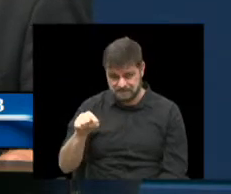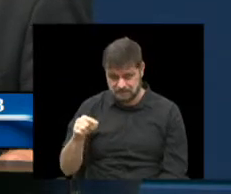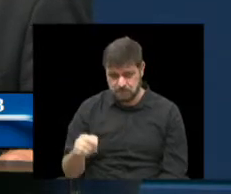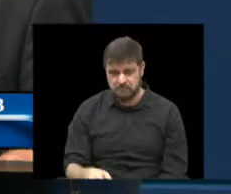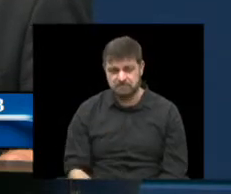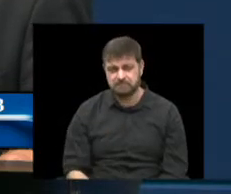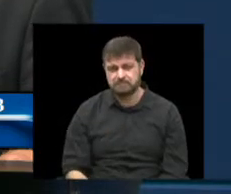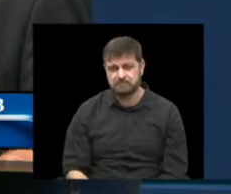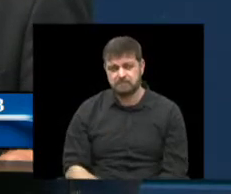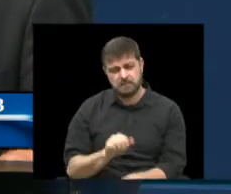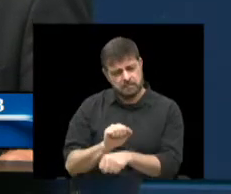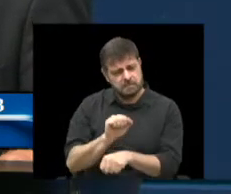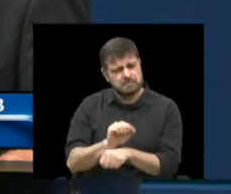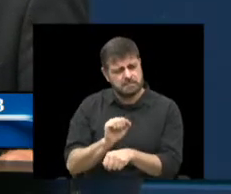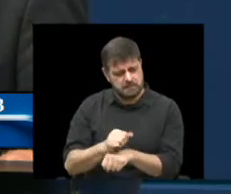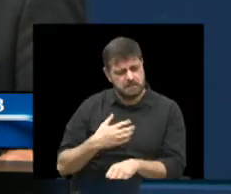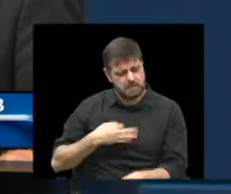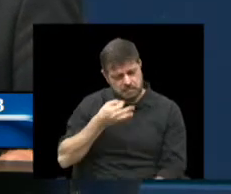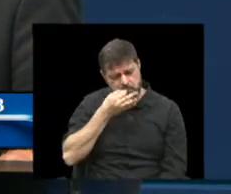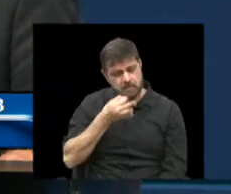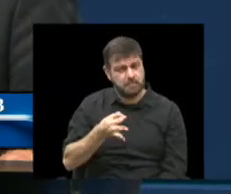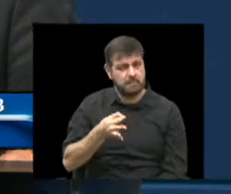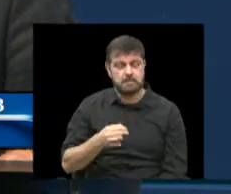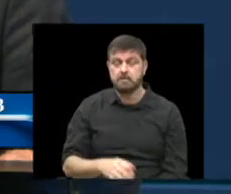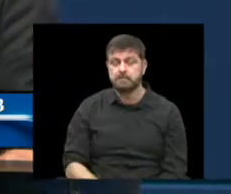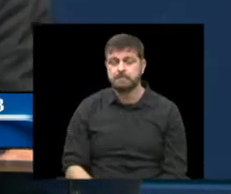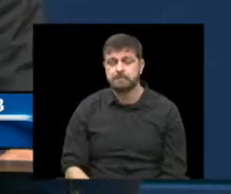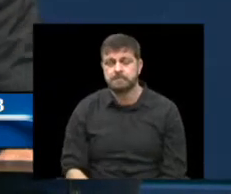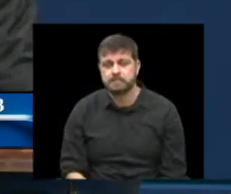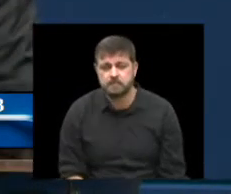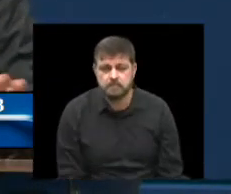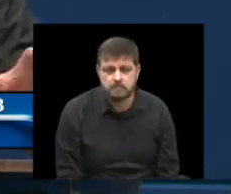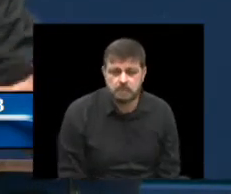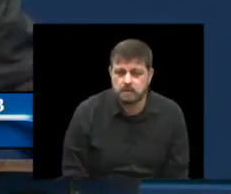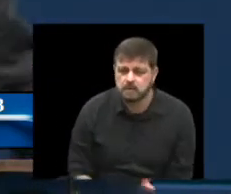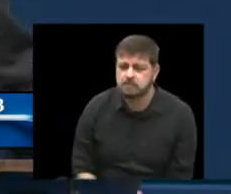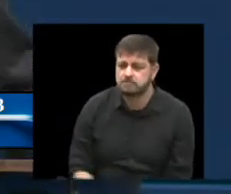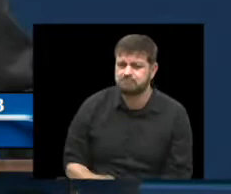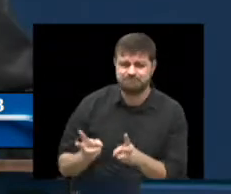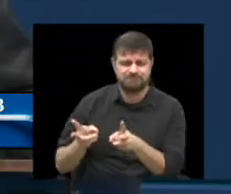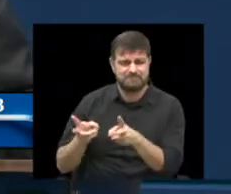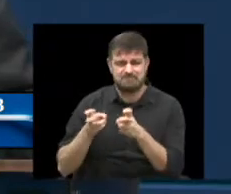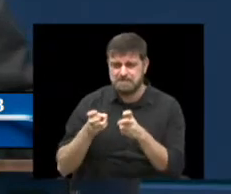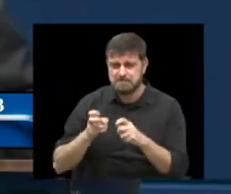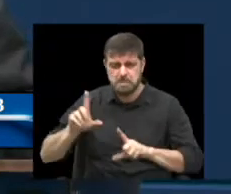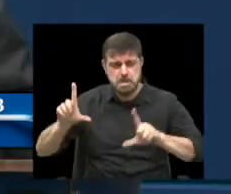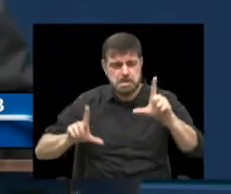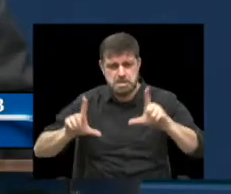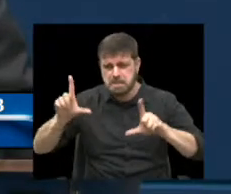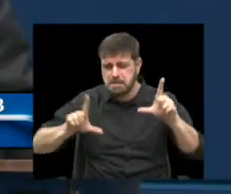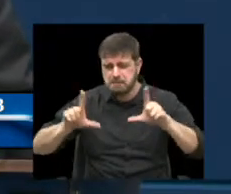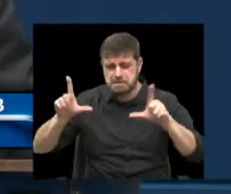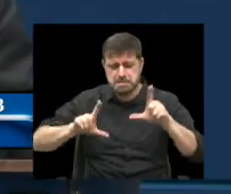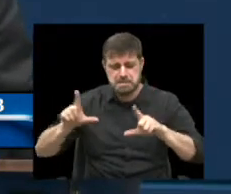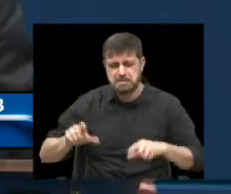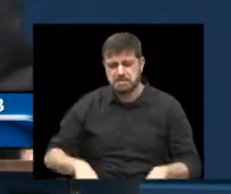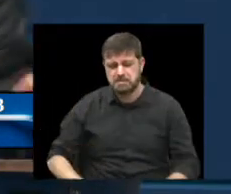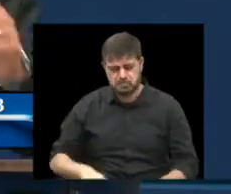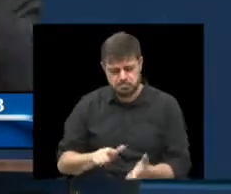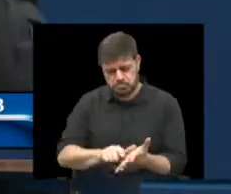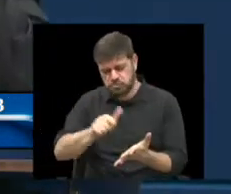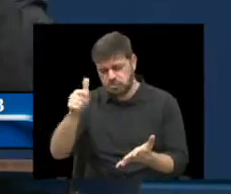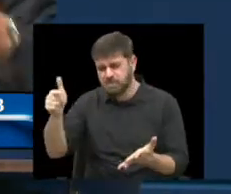advogado. Fala para ele, Edson. A gente notou em toda a mídia nacional. Fala para ele, que eu falei para você aí. Que